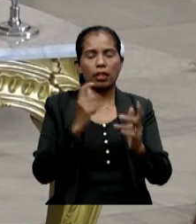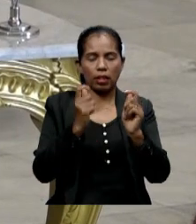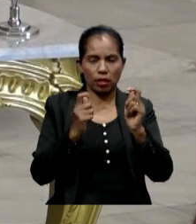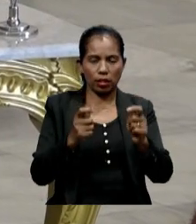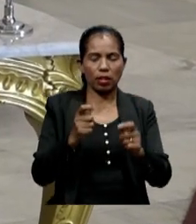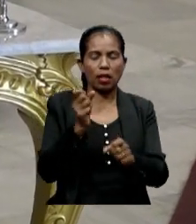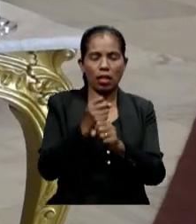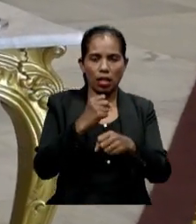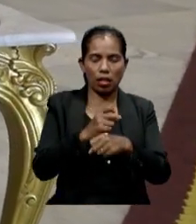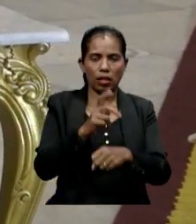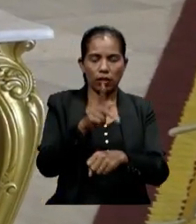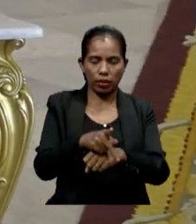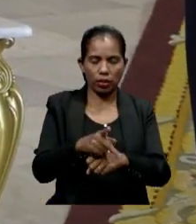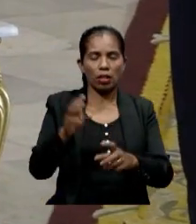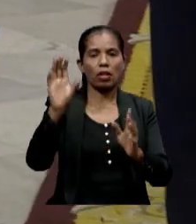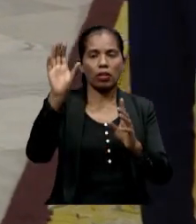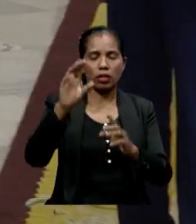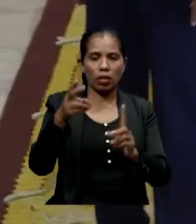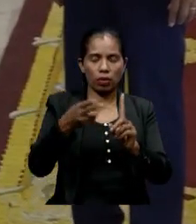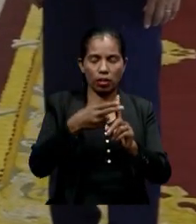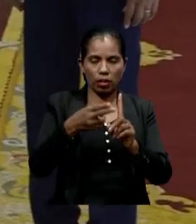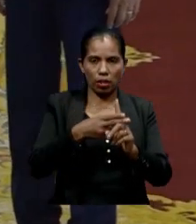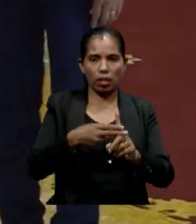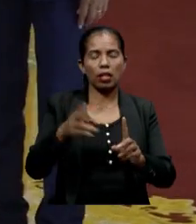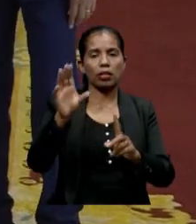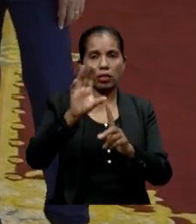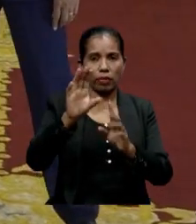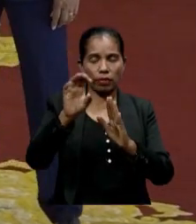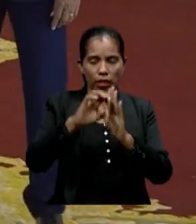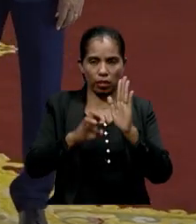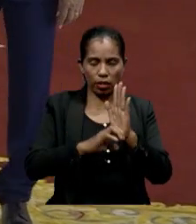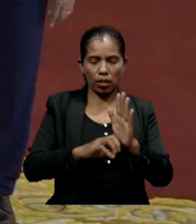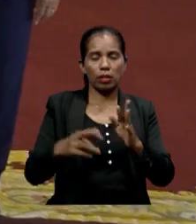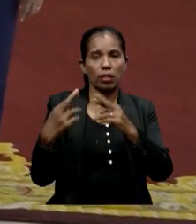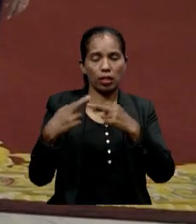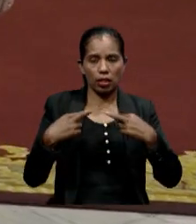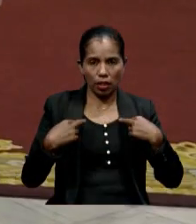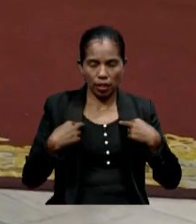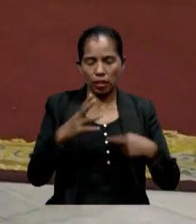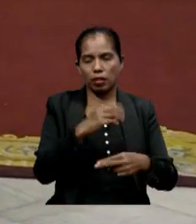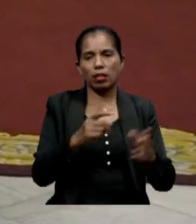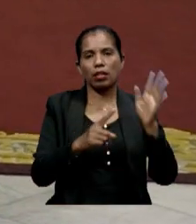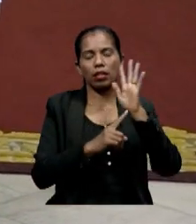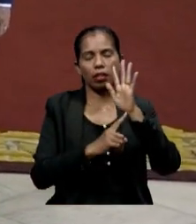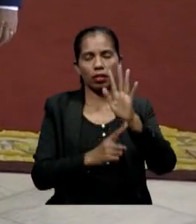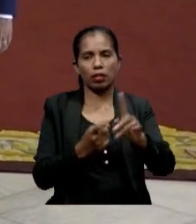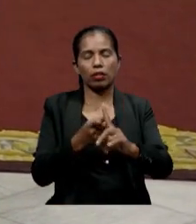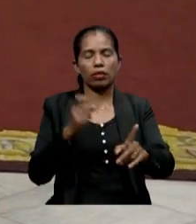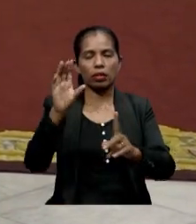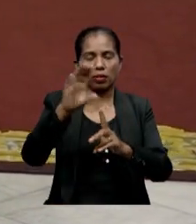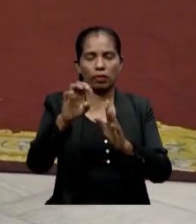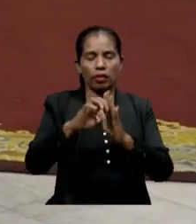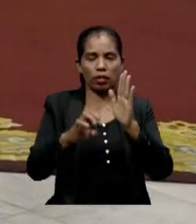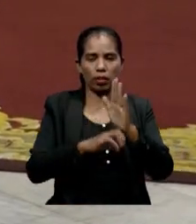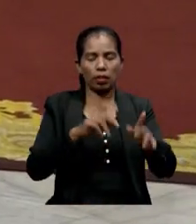hodikalang e hotel nebe chefe estado descansa e a terça ne, a tudo resultado Husi delegação chefe estado nian, na